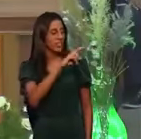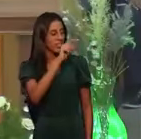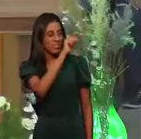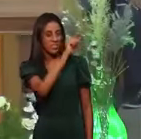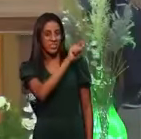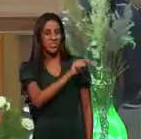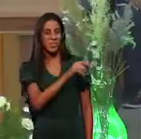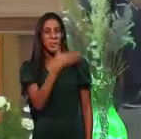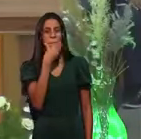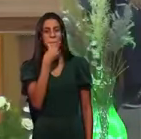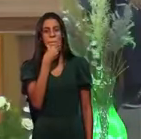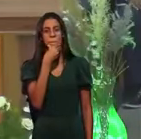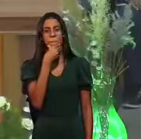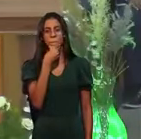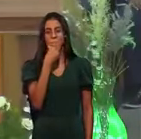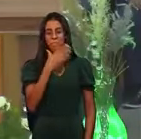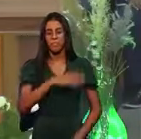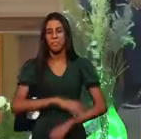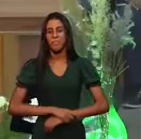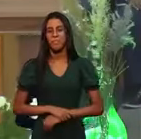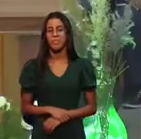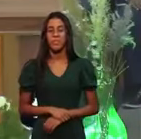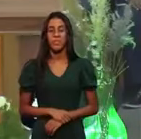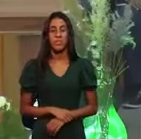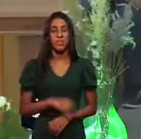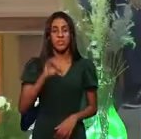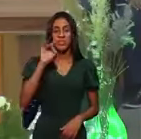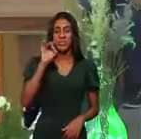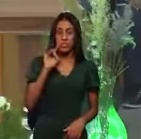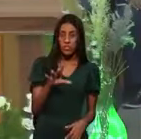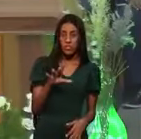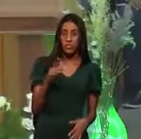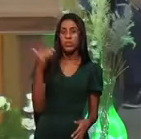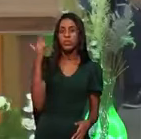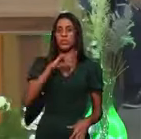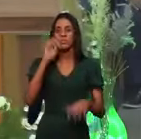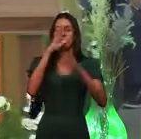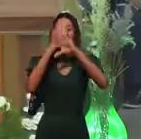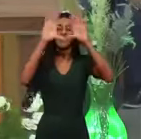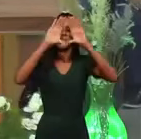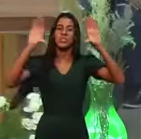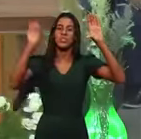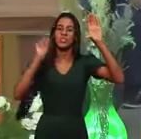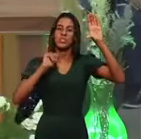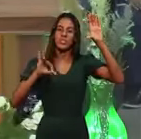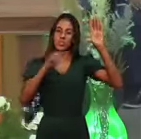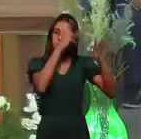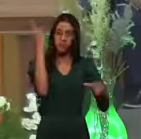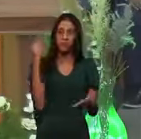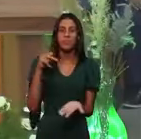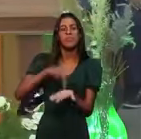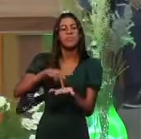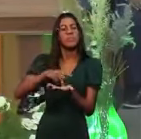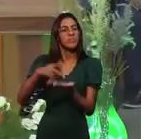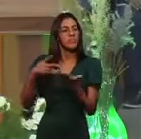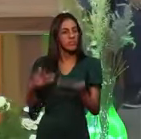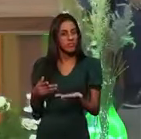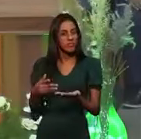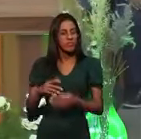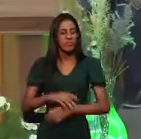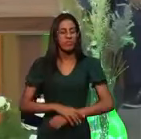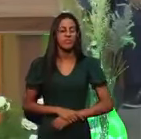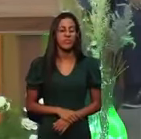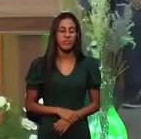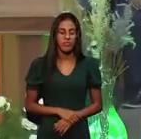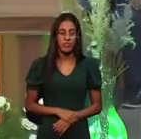assustou. Só vai ver céu aberto quem é verdadeiro. Aí Jesus disse: de agora em diante, só porque eu te disse que